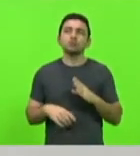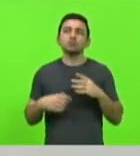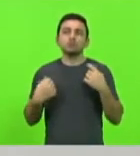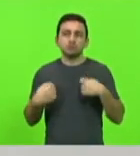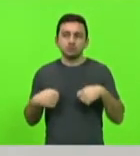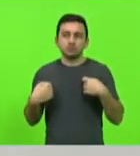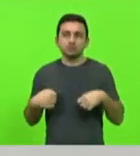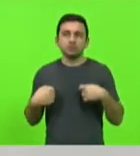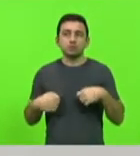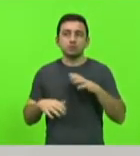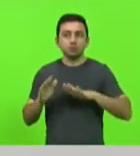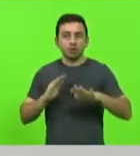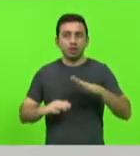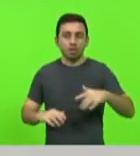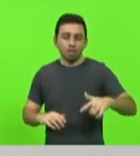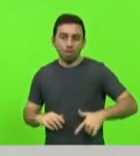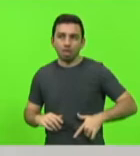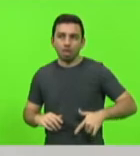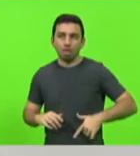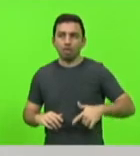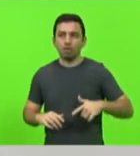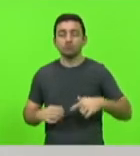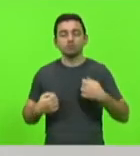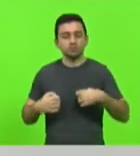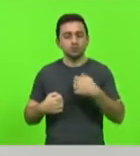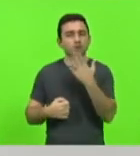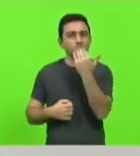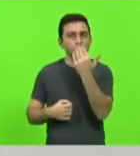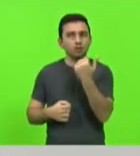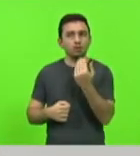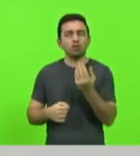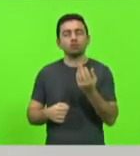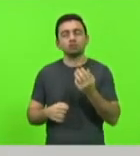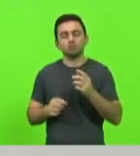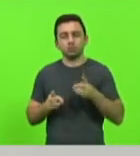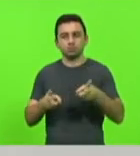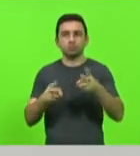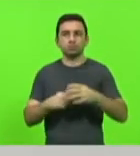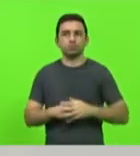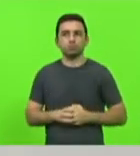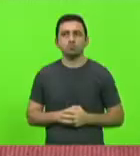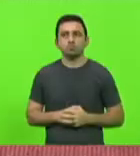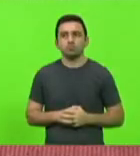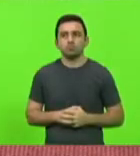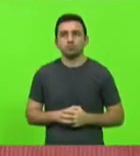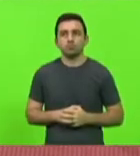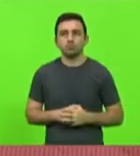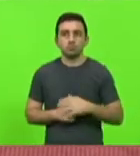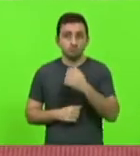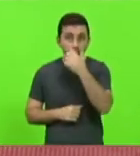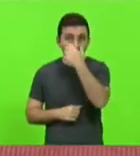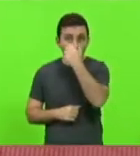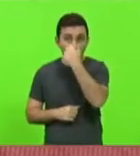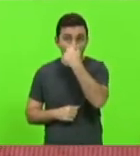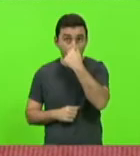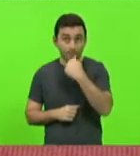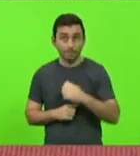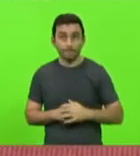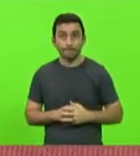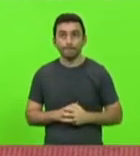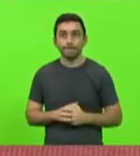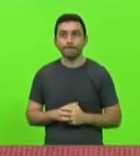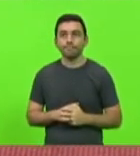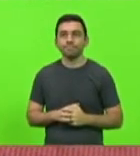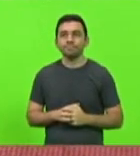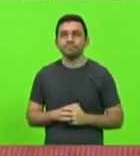sim arroz e feijão na mesa. Obrigado, presidente. Senhor presidente, pela ordem. Pois